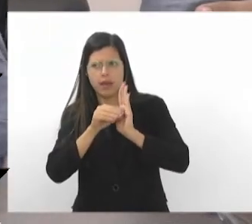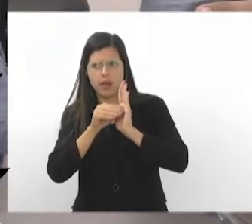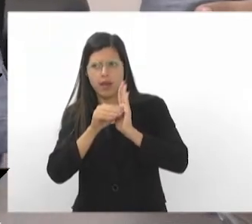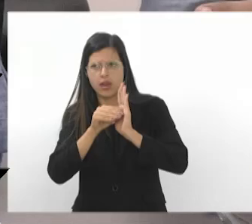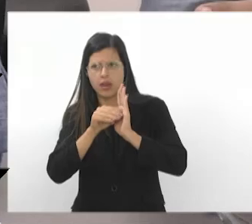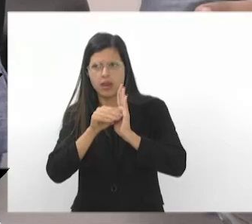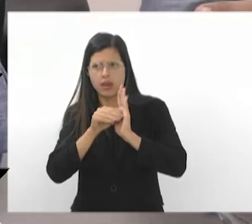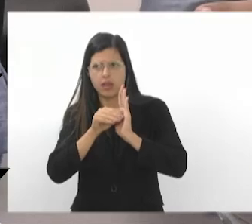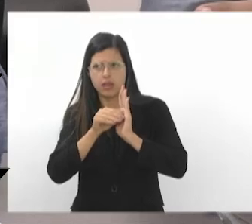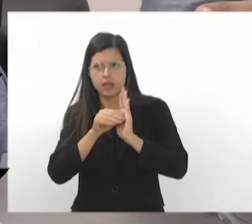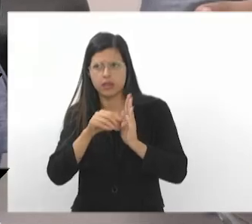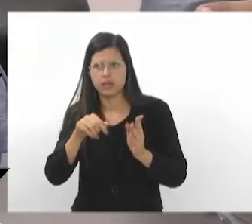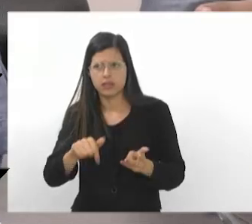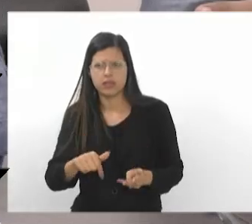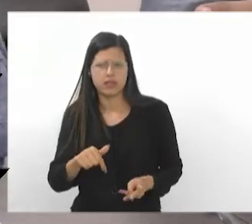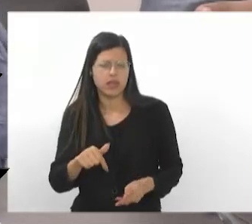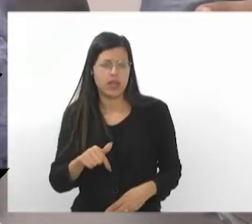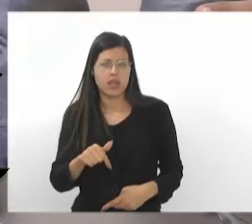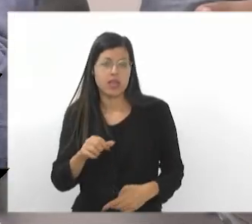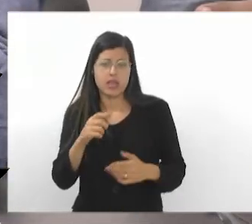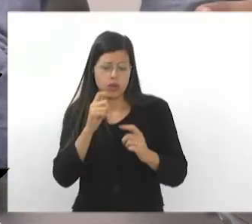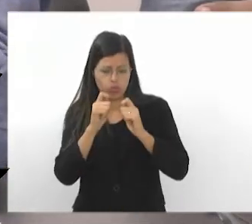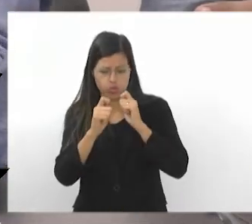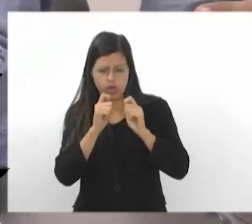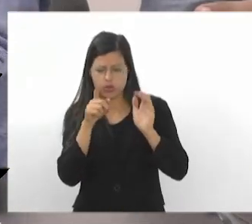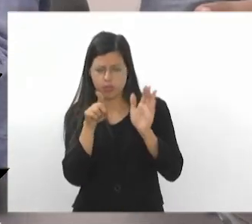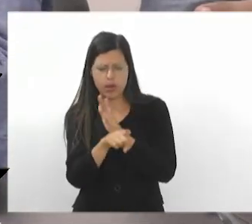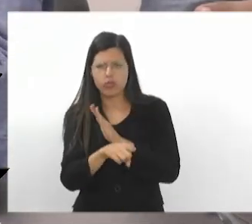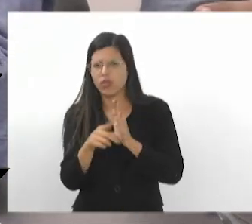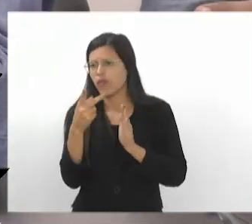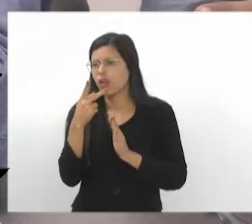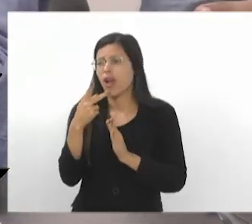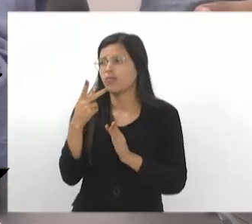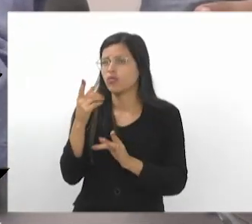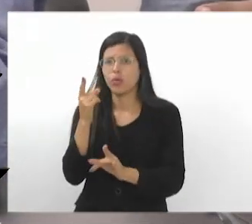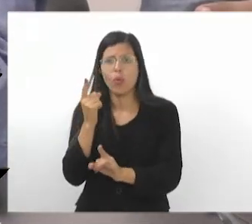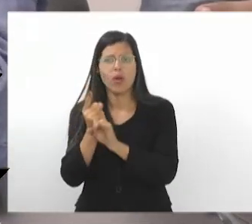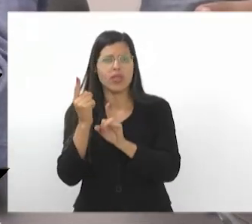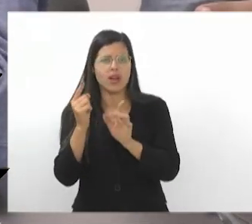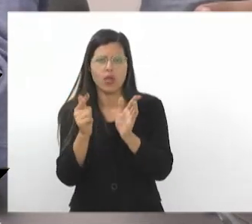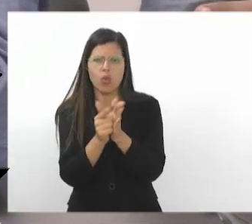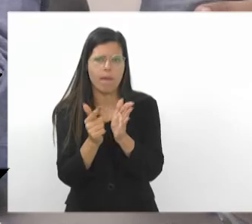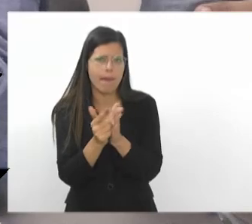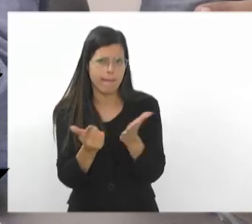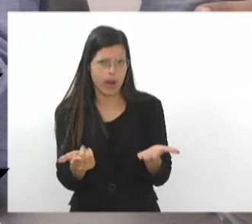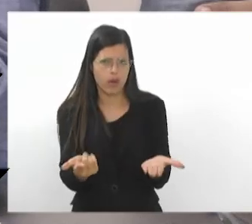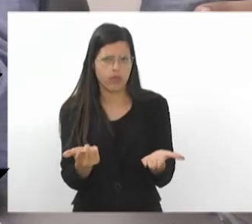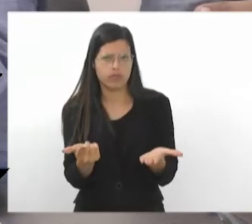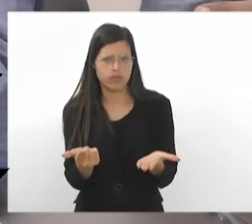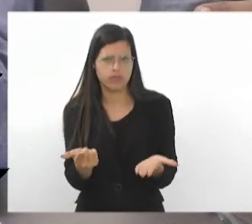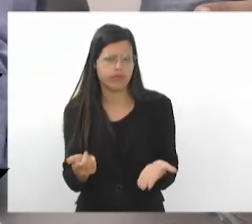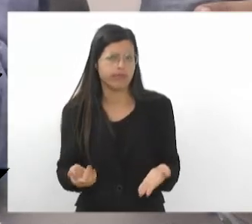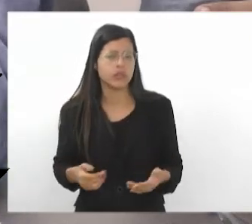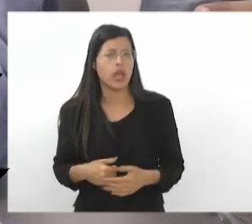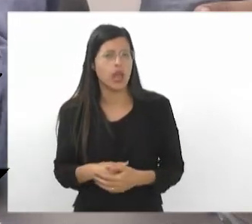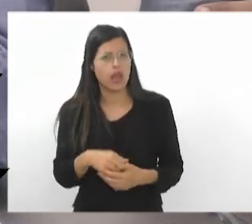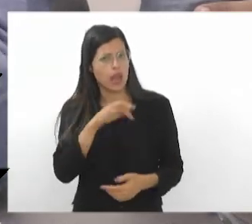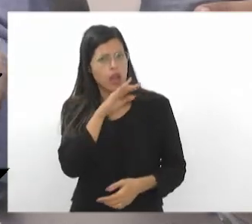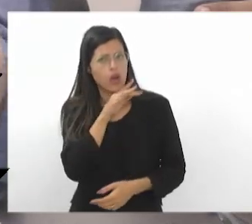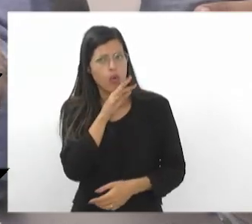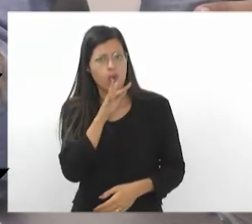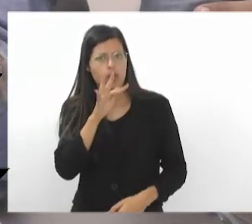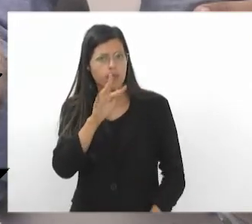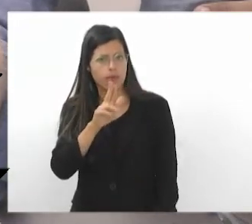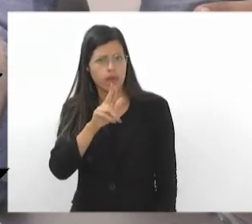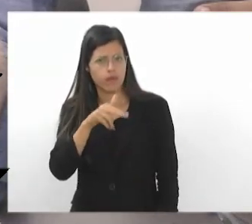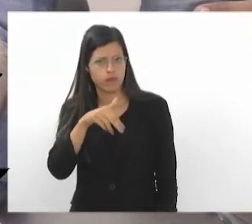que não estava achando o papel onde tinha tal afirmação. Quer dizer, eu acho que fica mal Horrível. para a Fundação e mal para o Parlamento